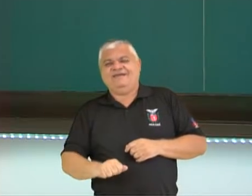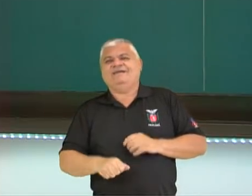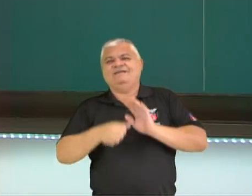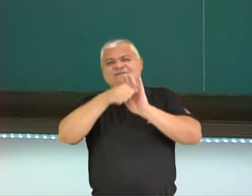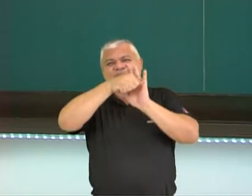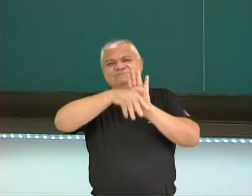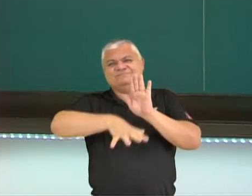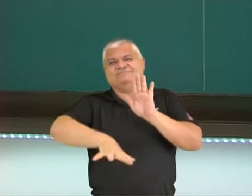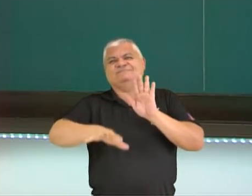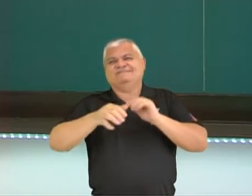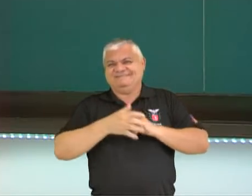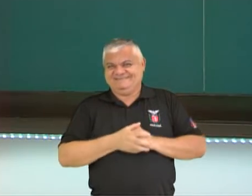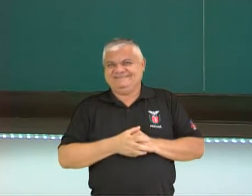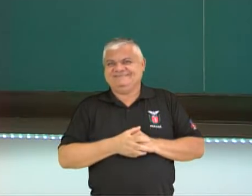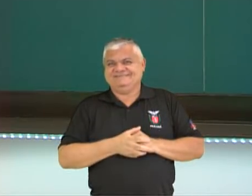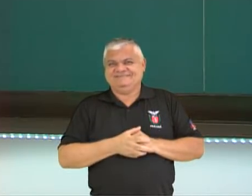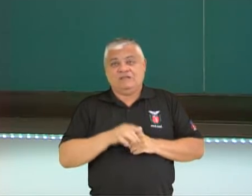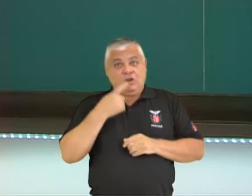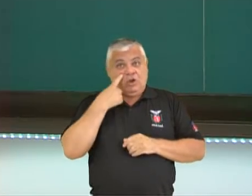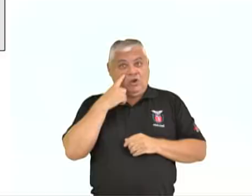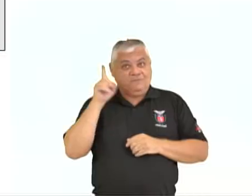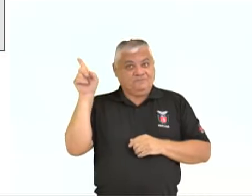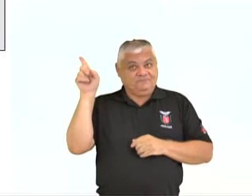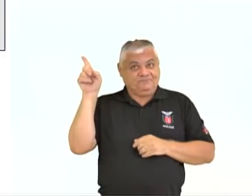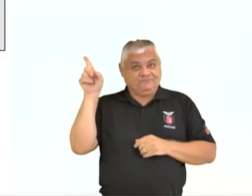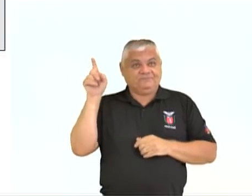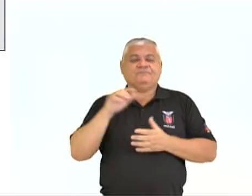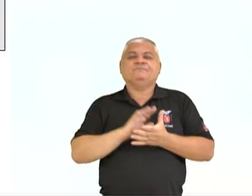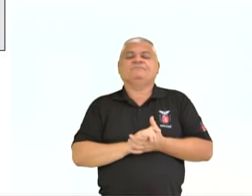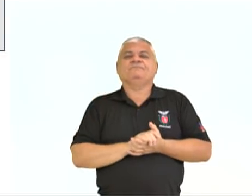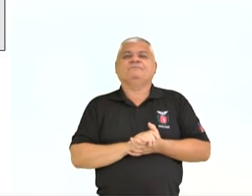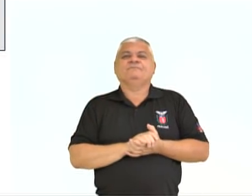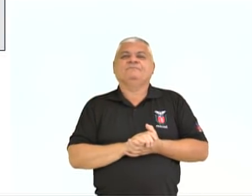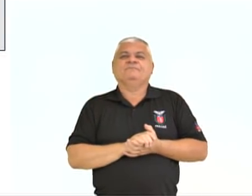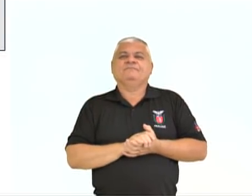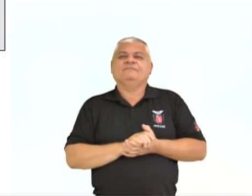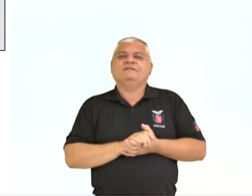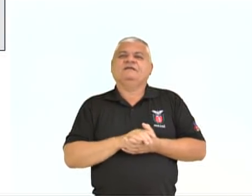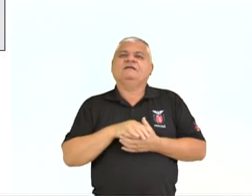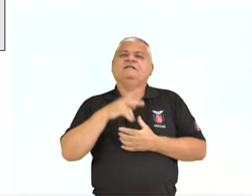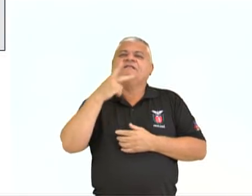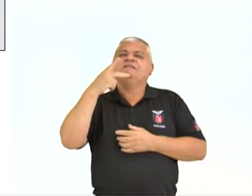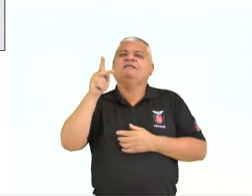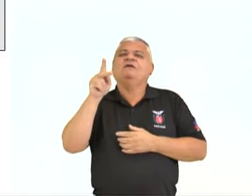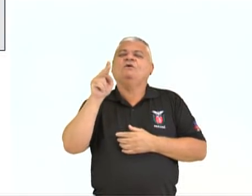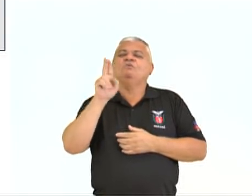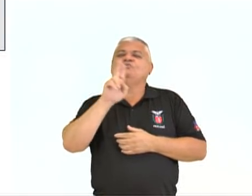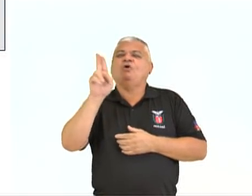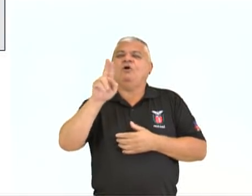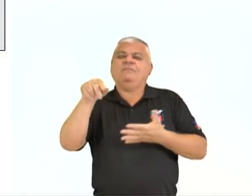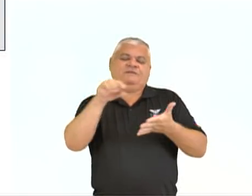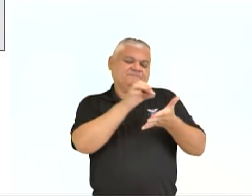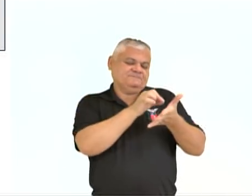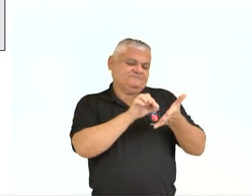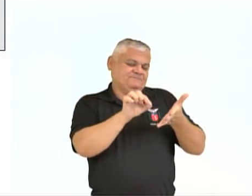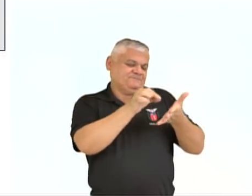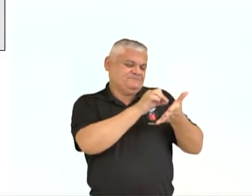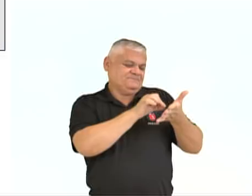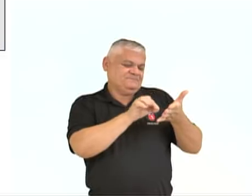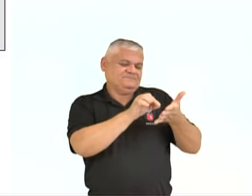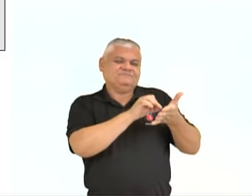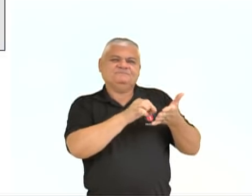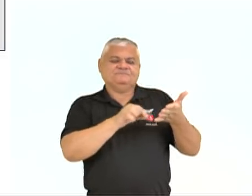tá Olha isso aqui escrevi teu Belo nome na palma da minha mão